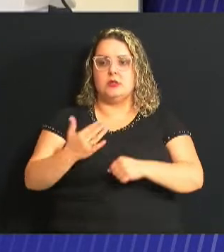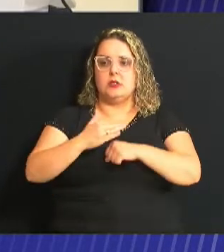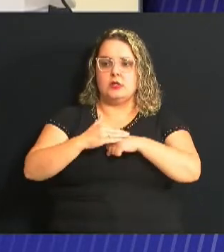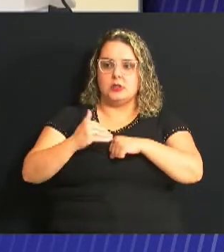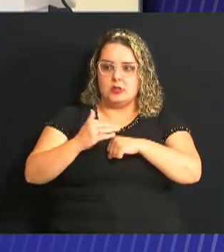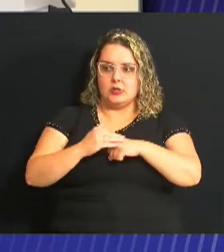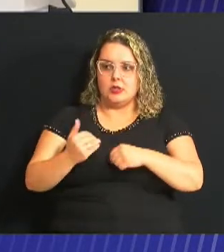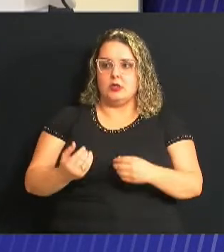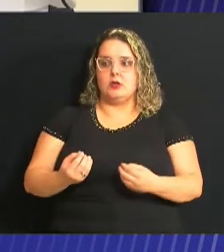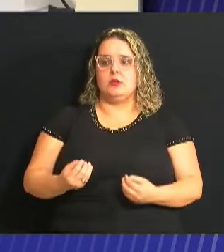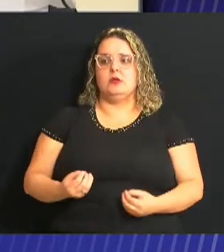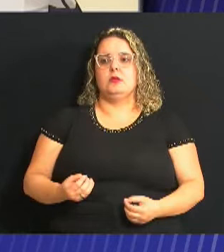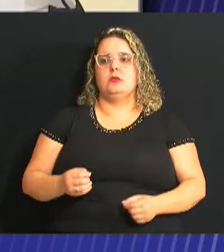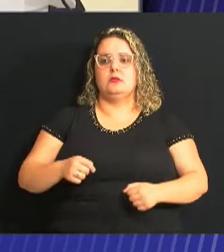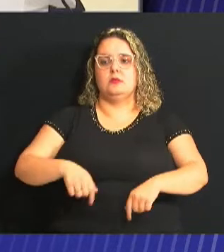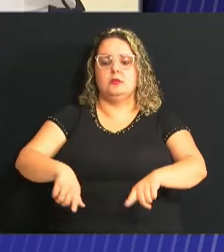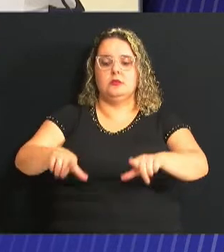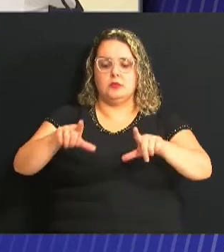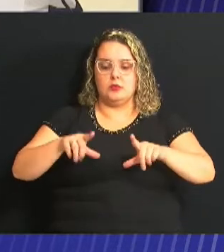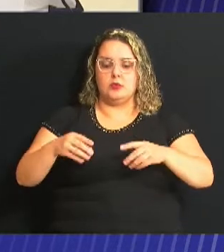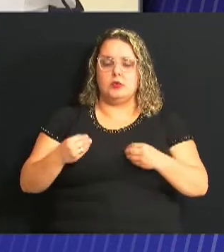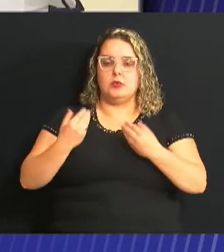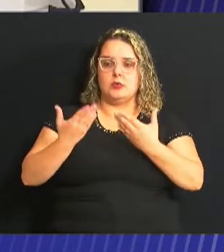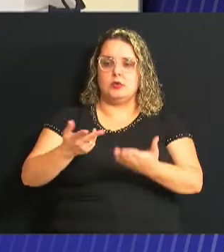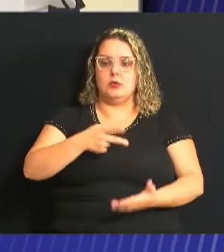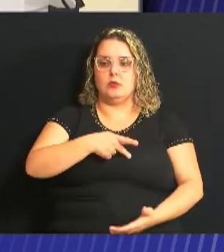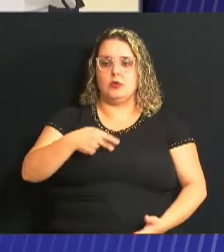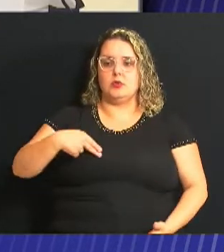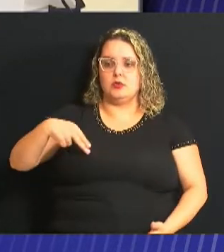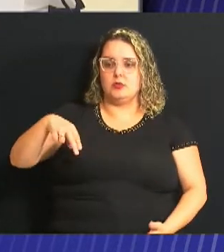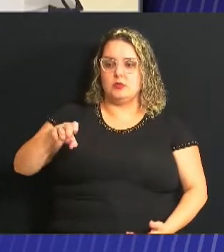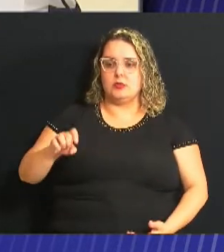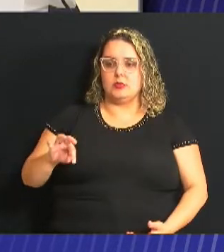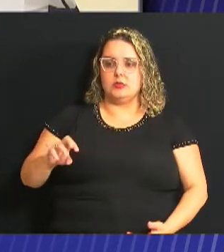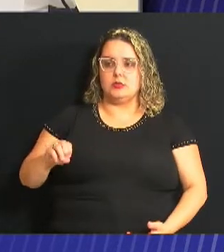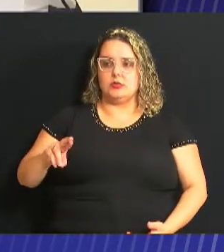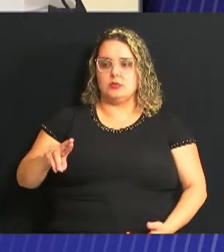carinhosamente, outorga ao pastor Nestor Teixeira da Silva